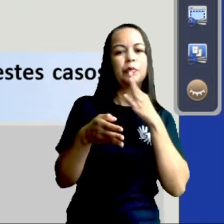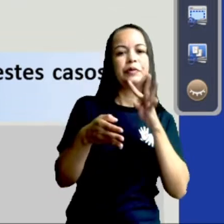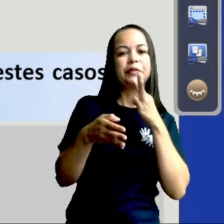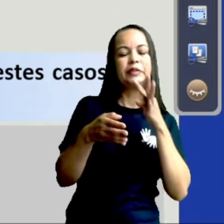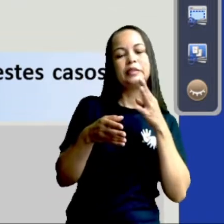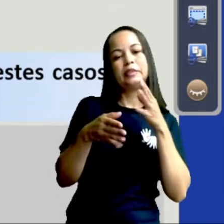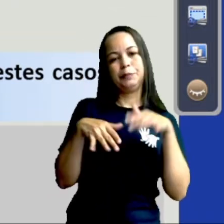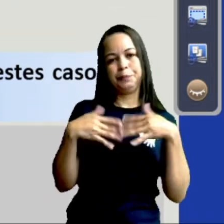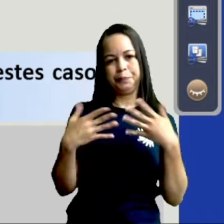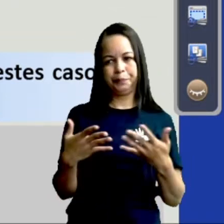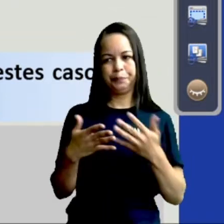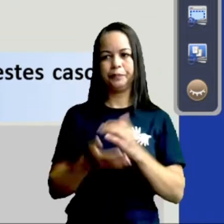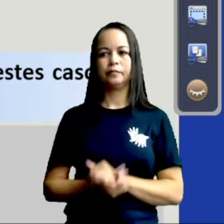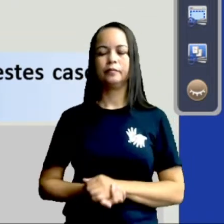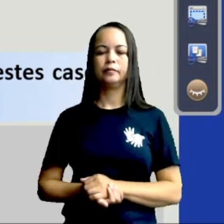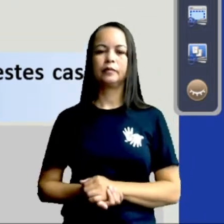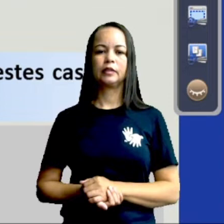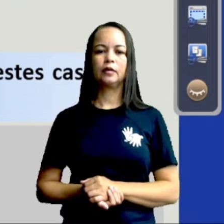vocês até então.